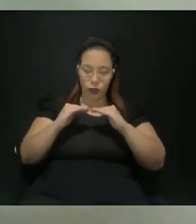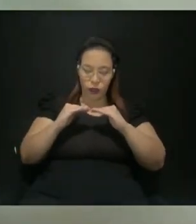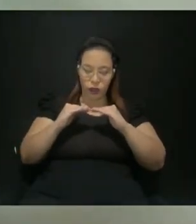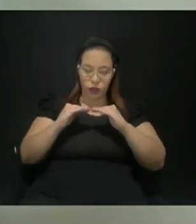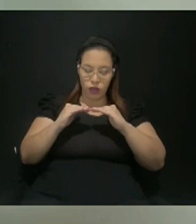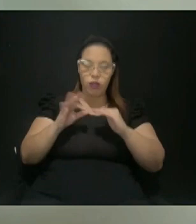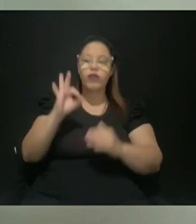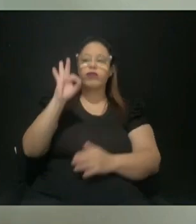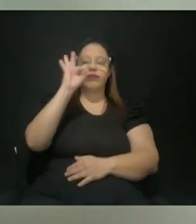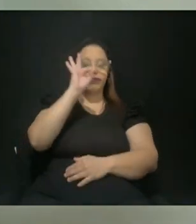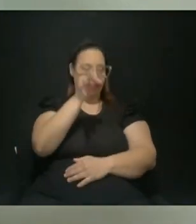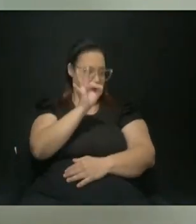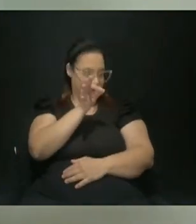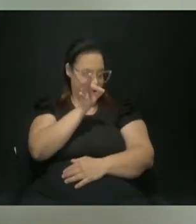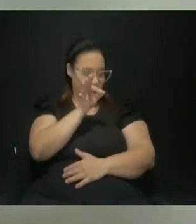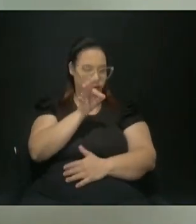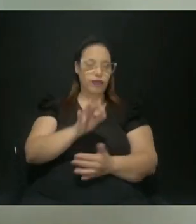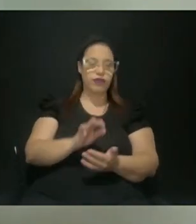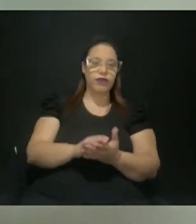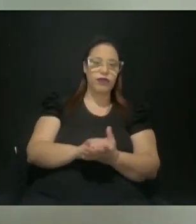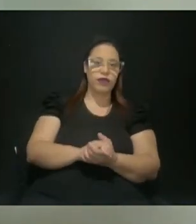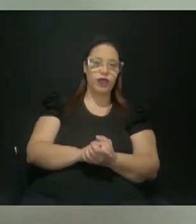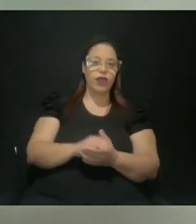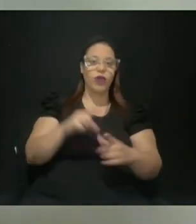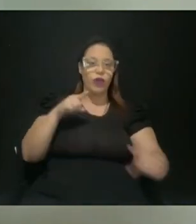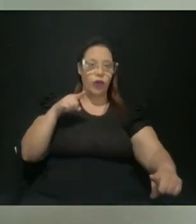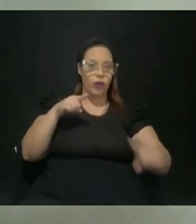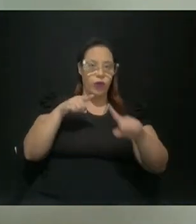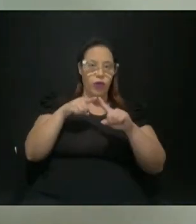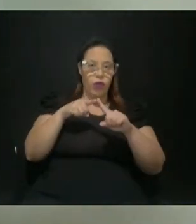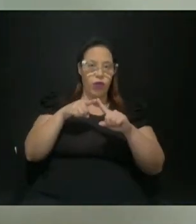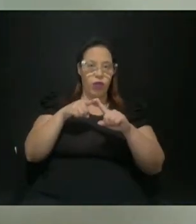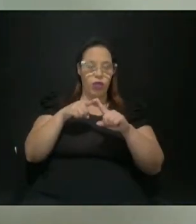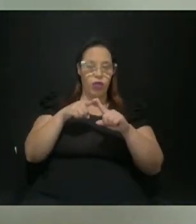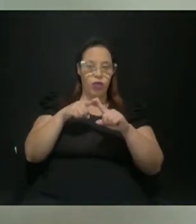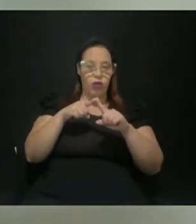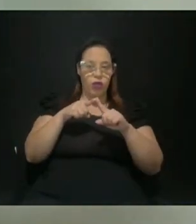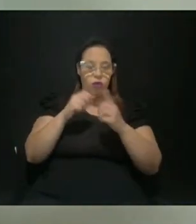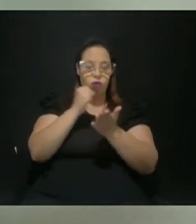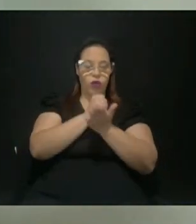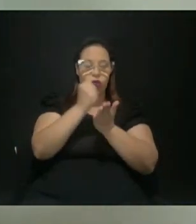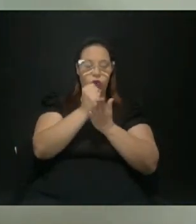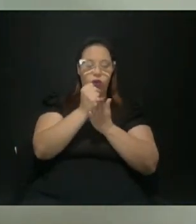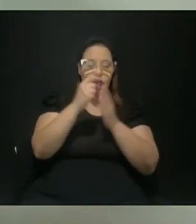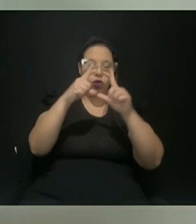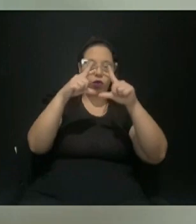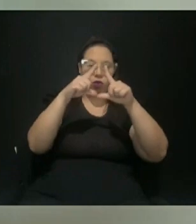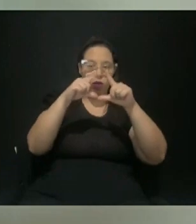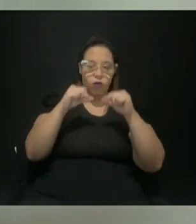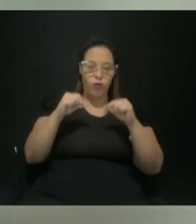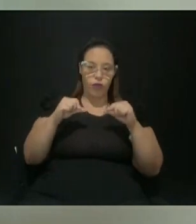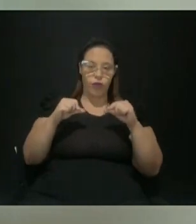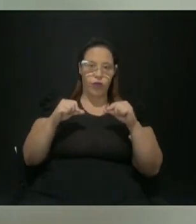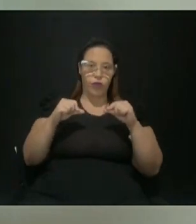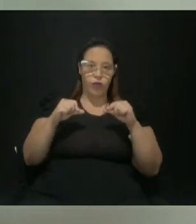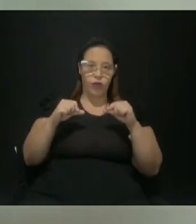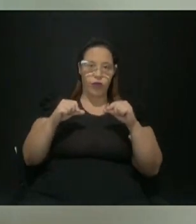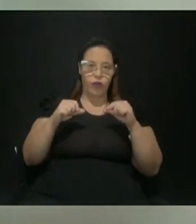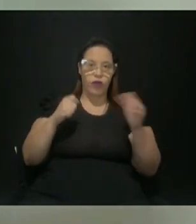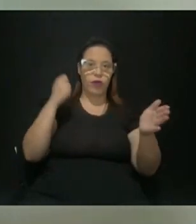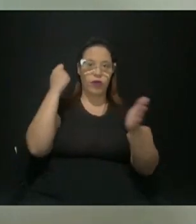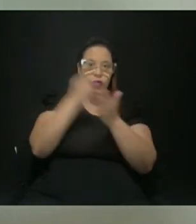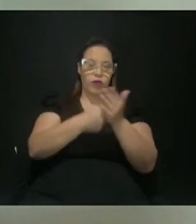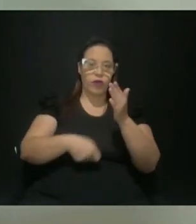Exatamente. E com esses objetivos, né, do Acordo de Paris, tem estudos, né, que comprovam que já é necessário